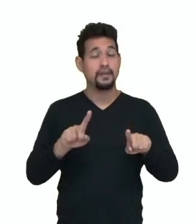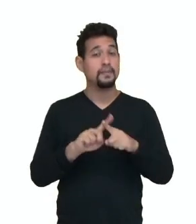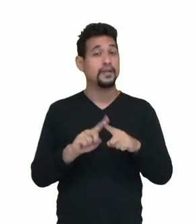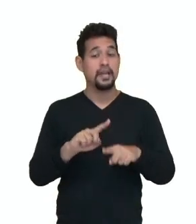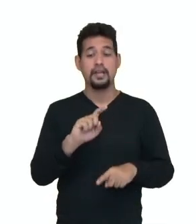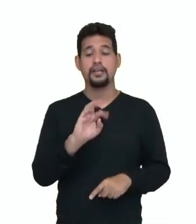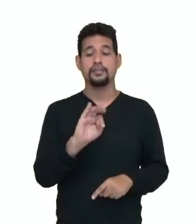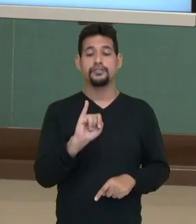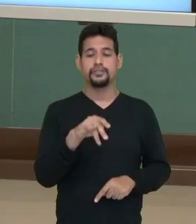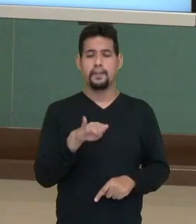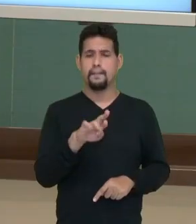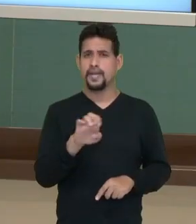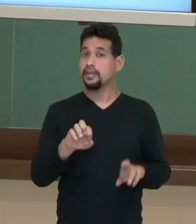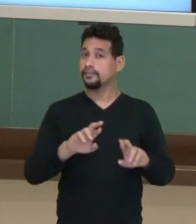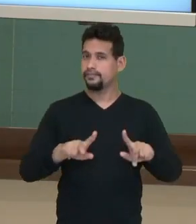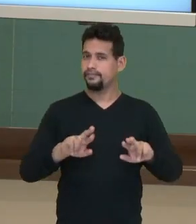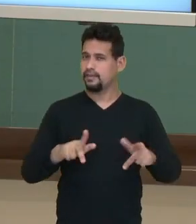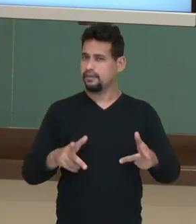são diferentes.